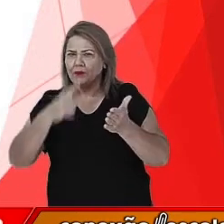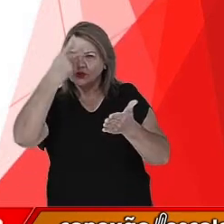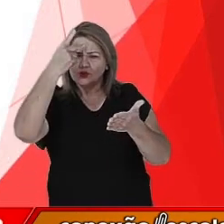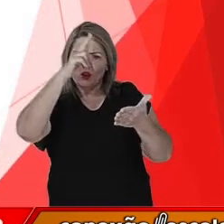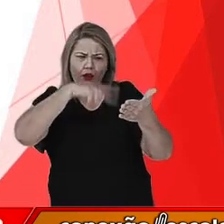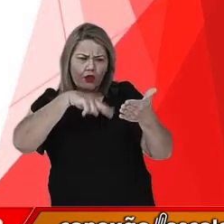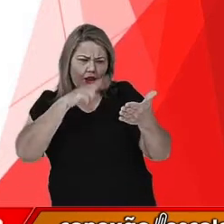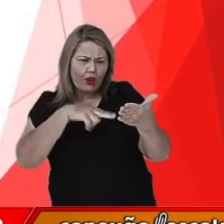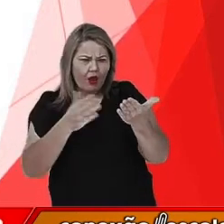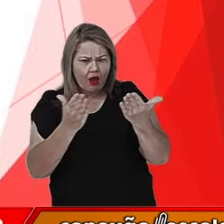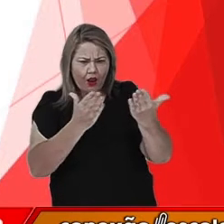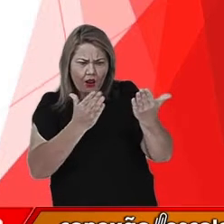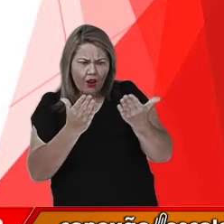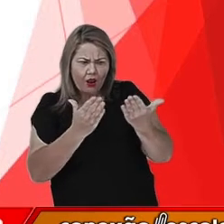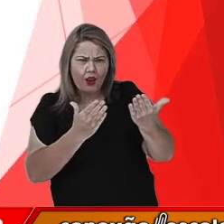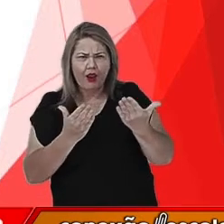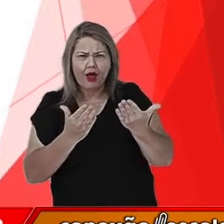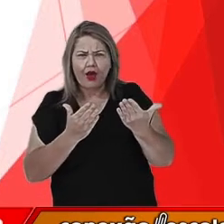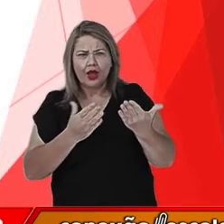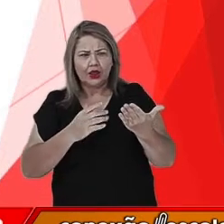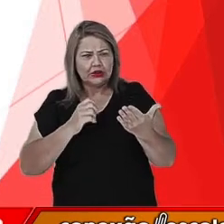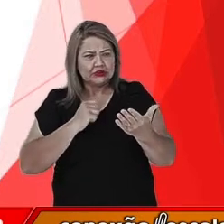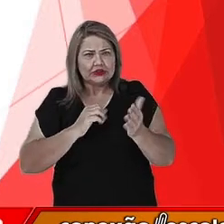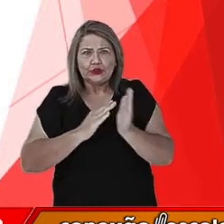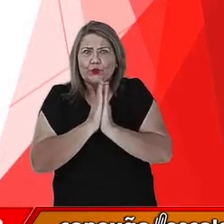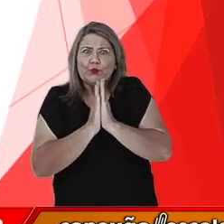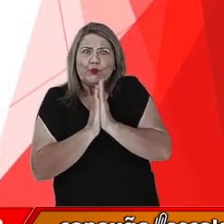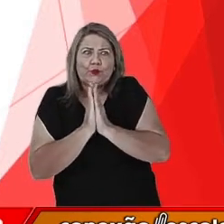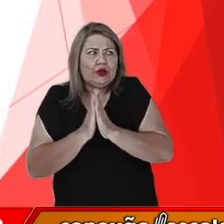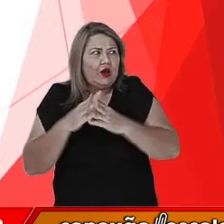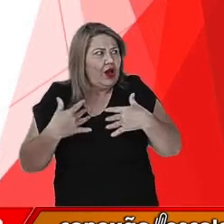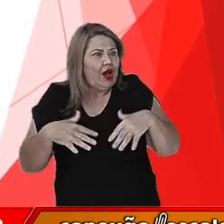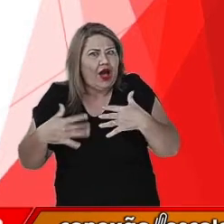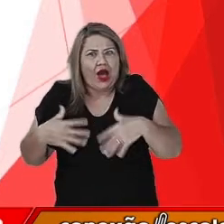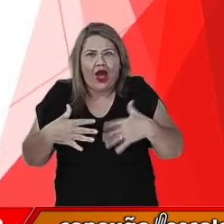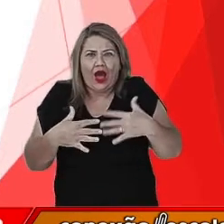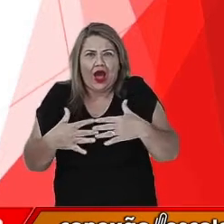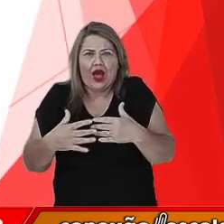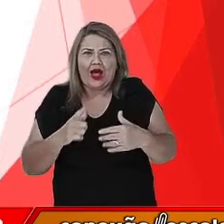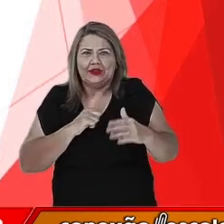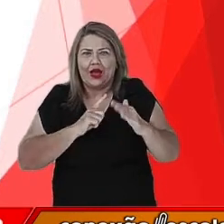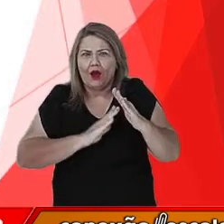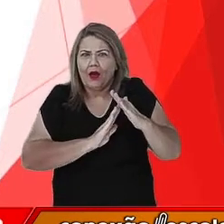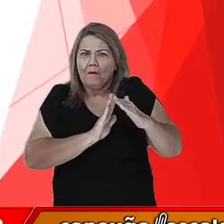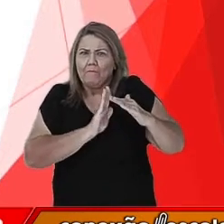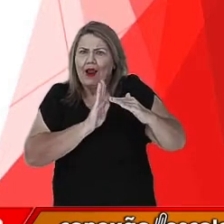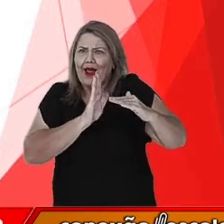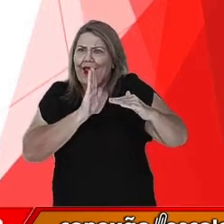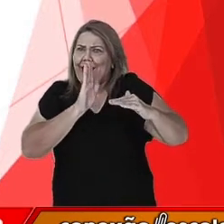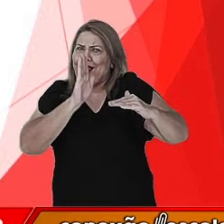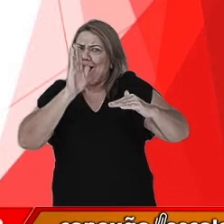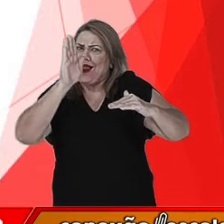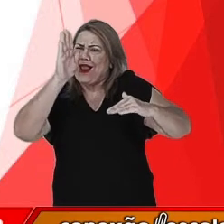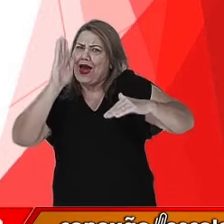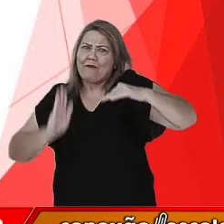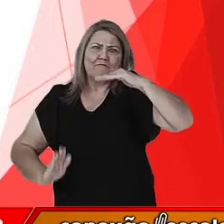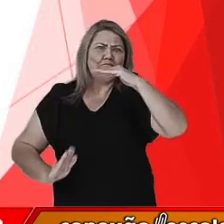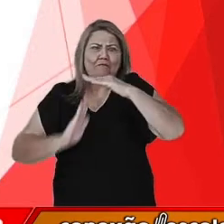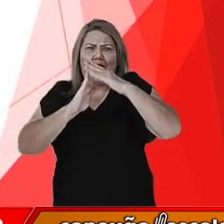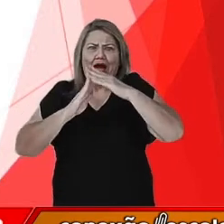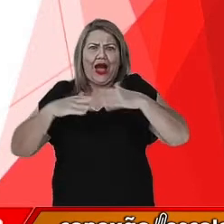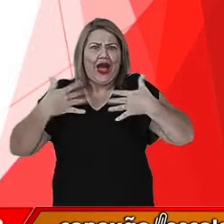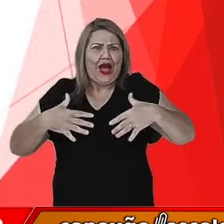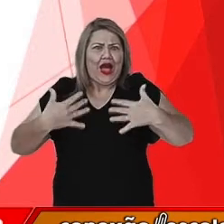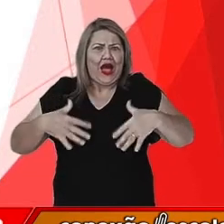o espectador aguarda ansiosamente o clímax da história, ou seja, o momento de maior